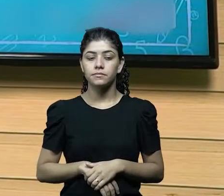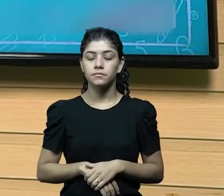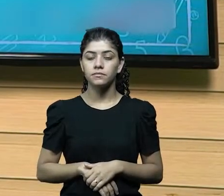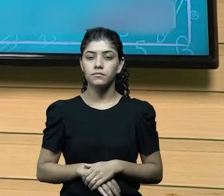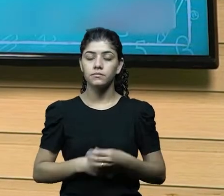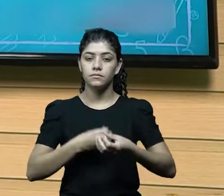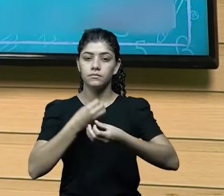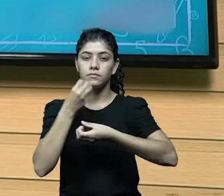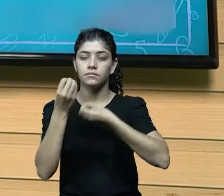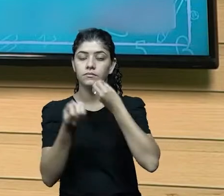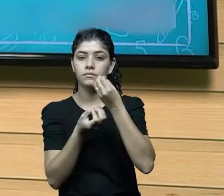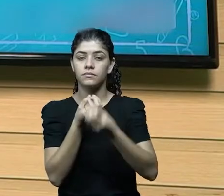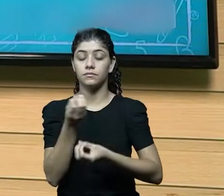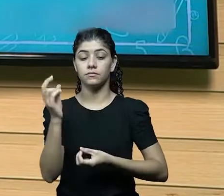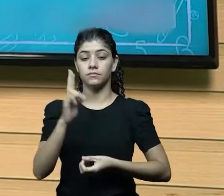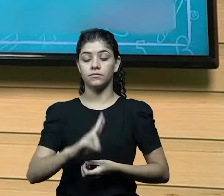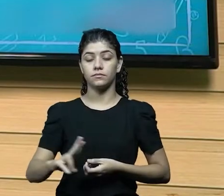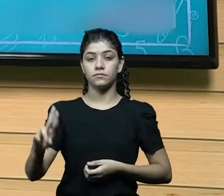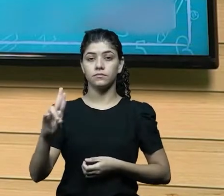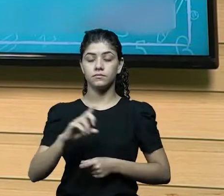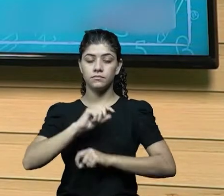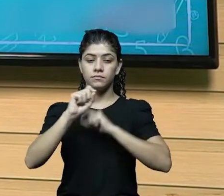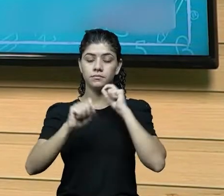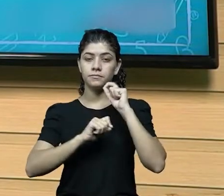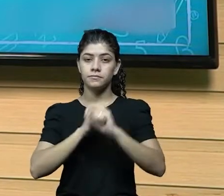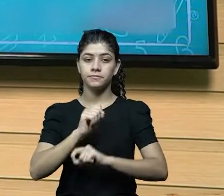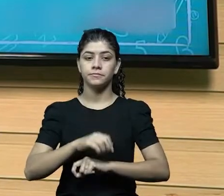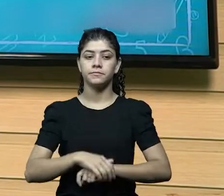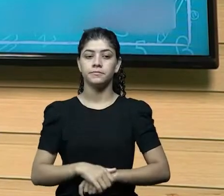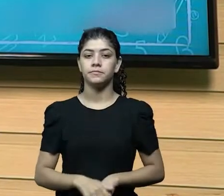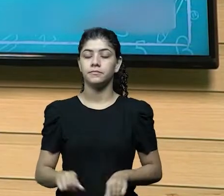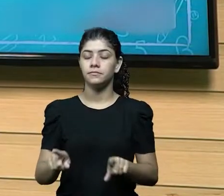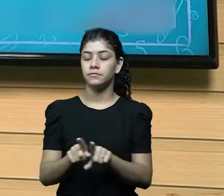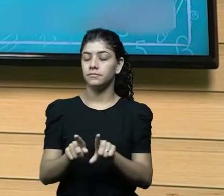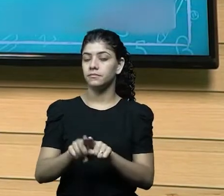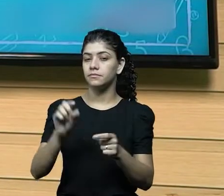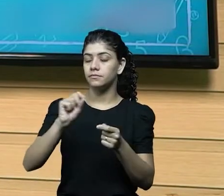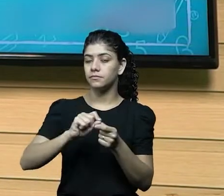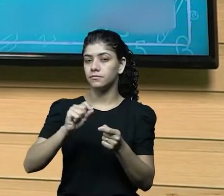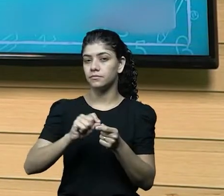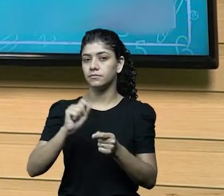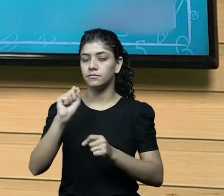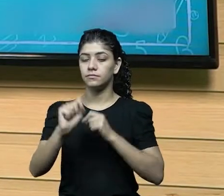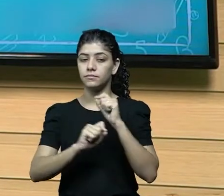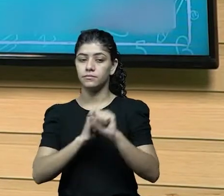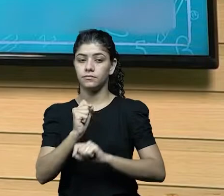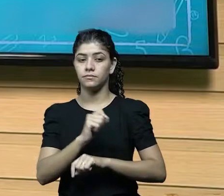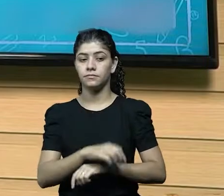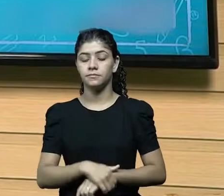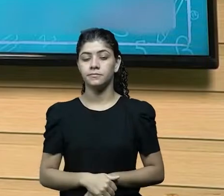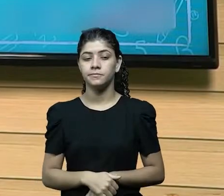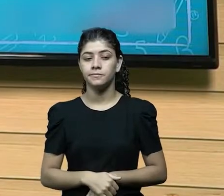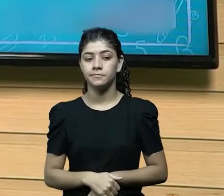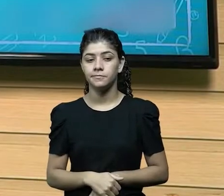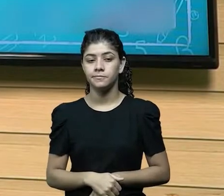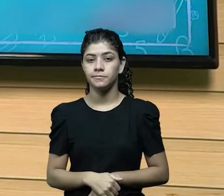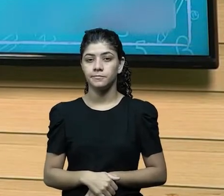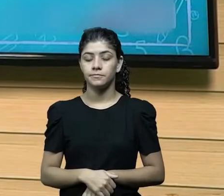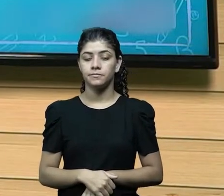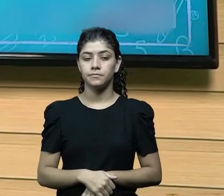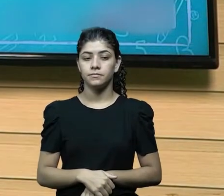de como nós podemos utilizar, como nós podemos fazer caso a nossa